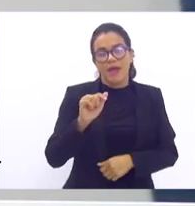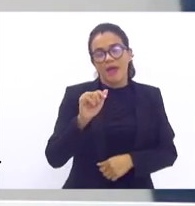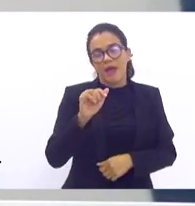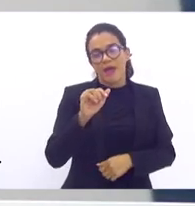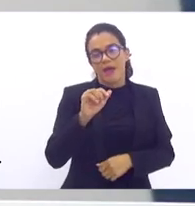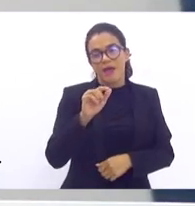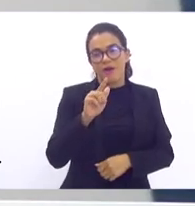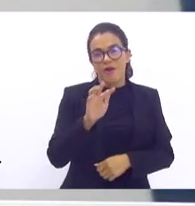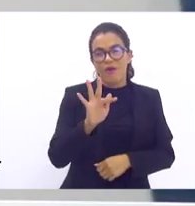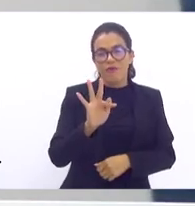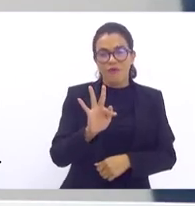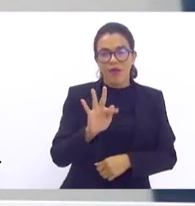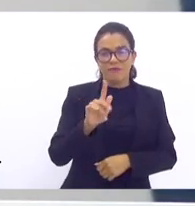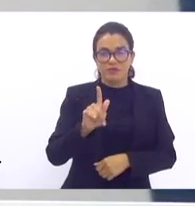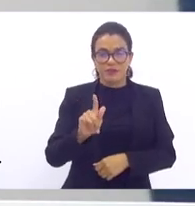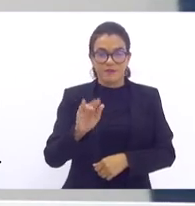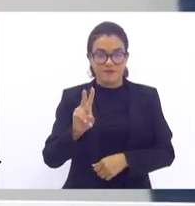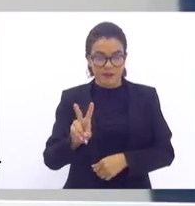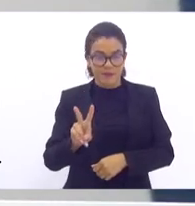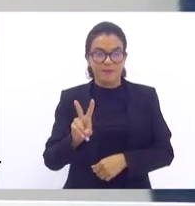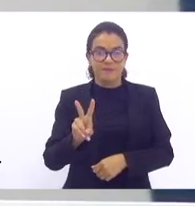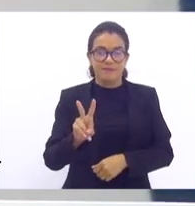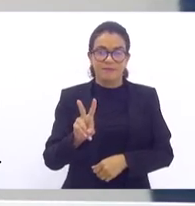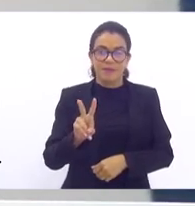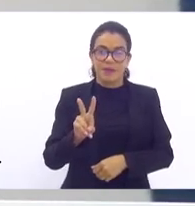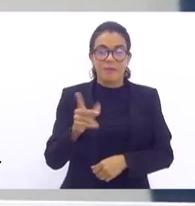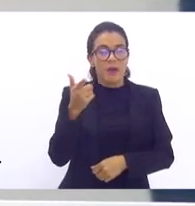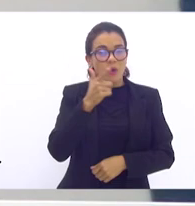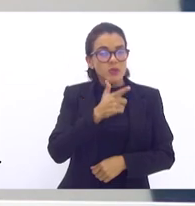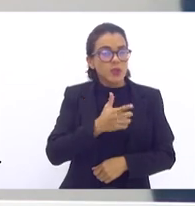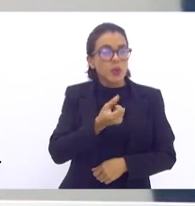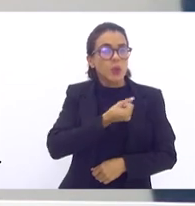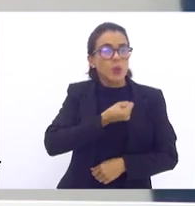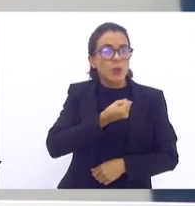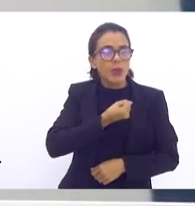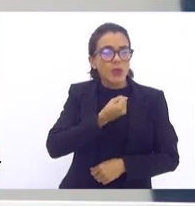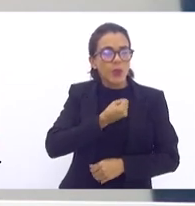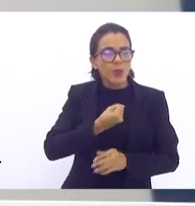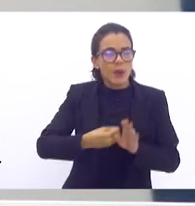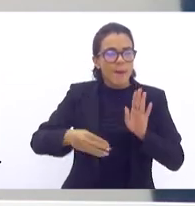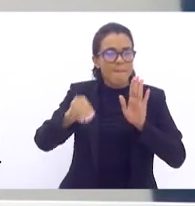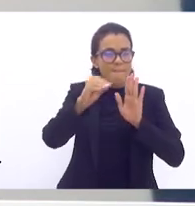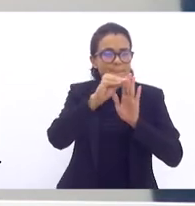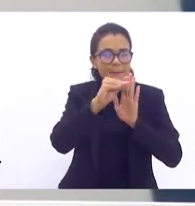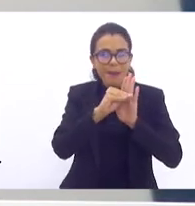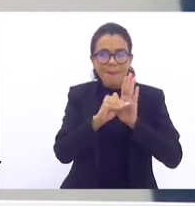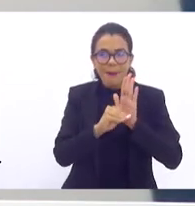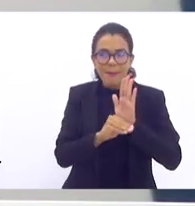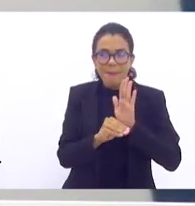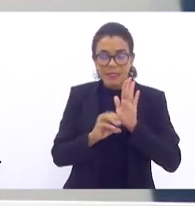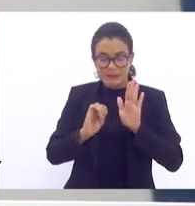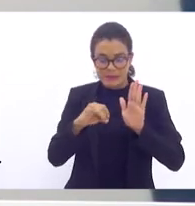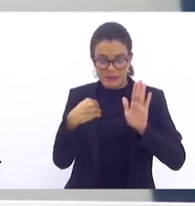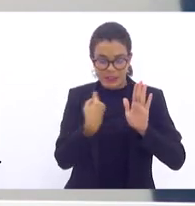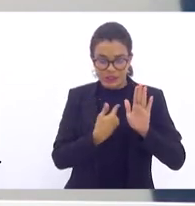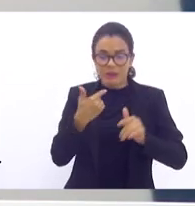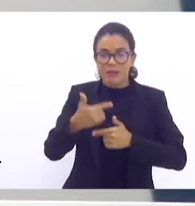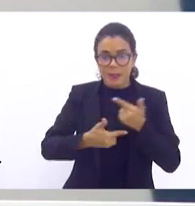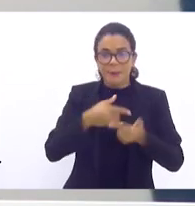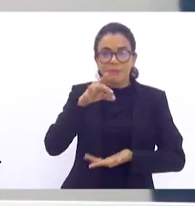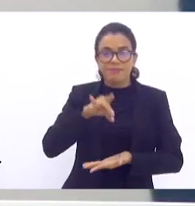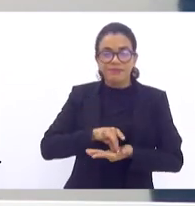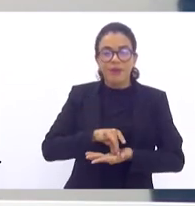até números vai ter números para que a gente possa debater com a sociedade do Rio de Janeiro se a gente está sendo eficiente ou não